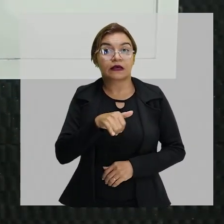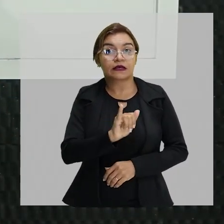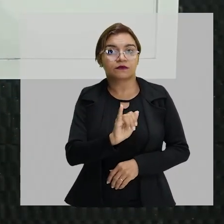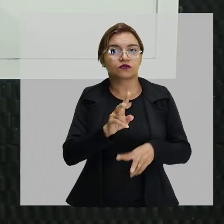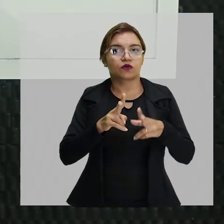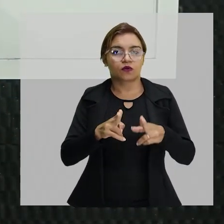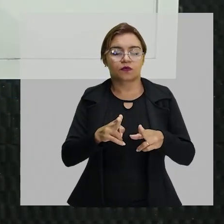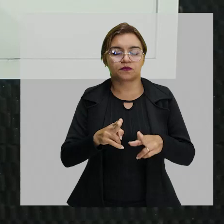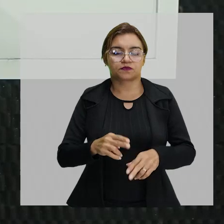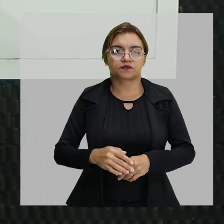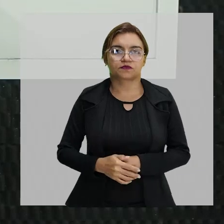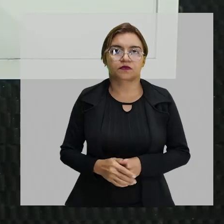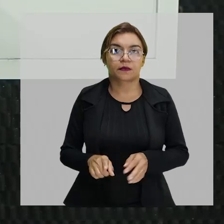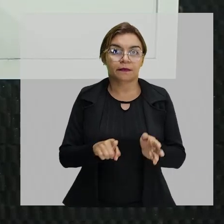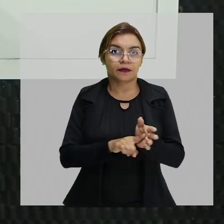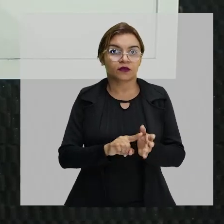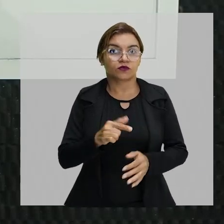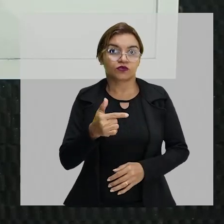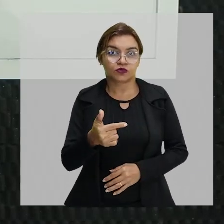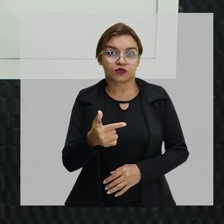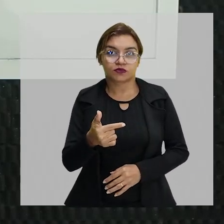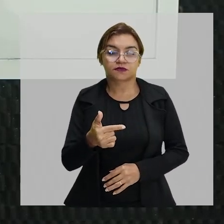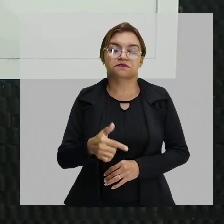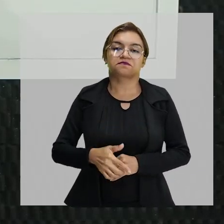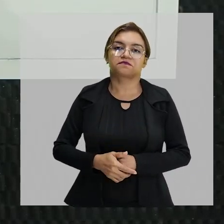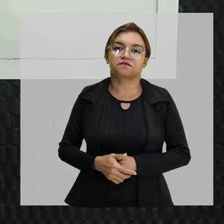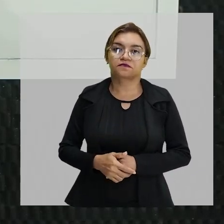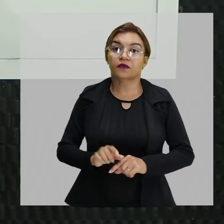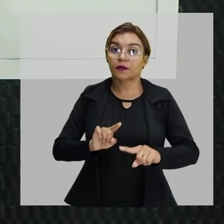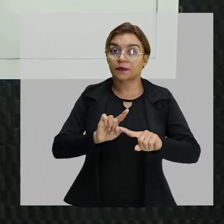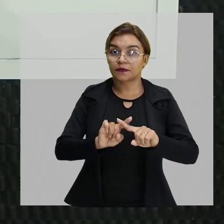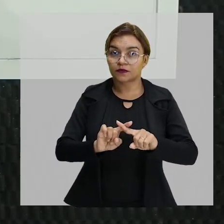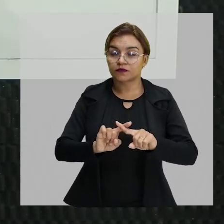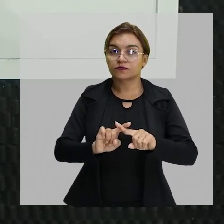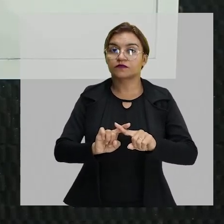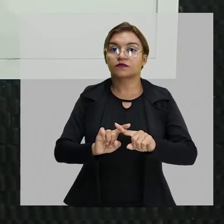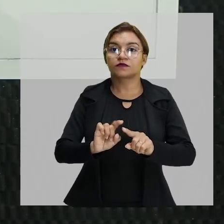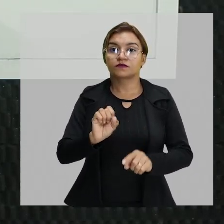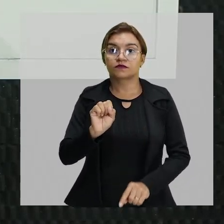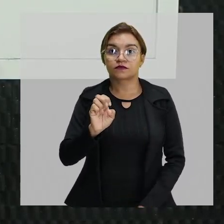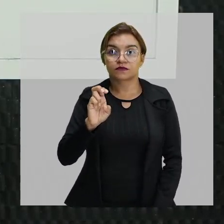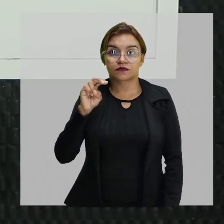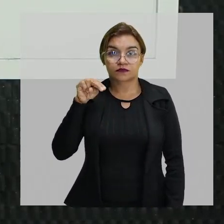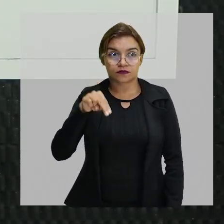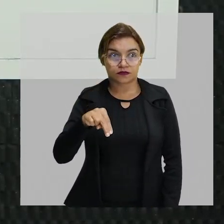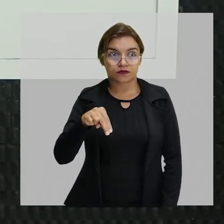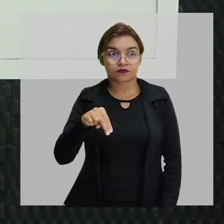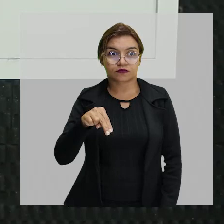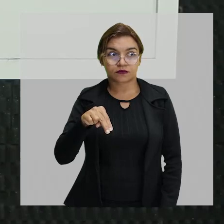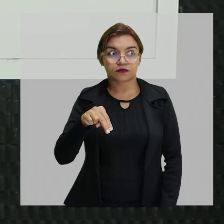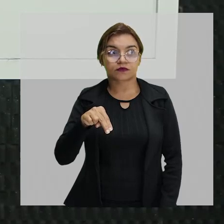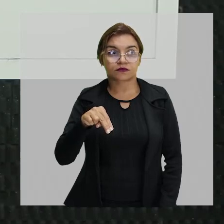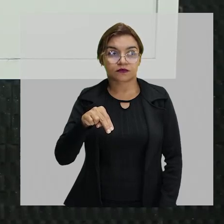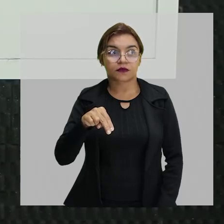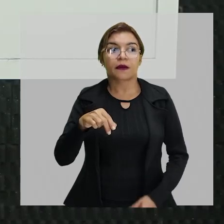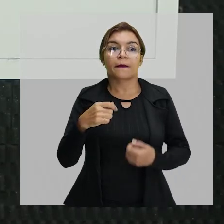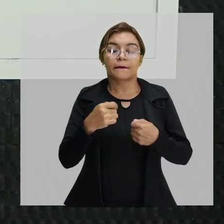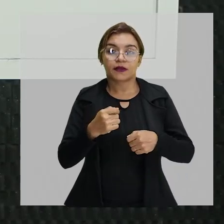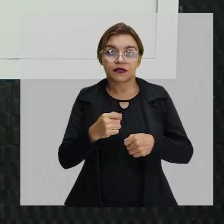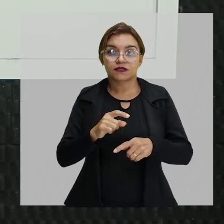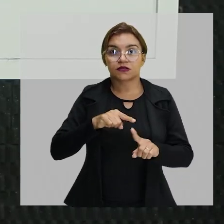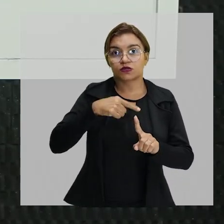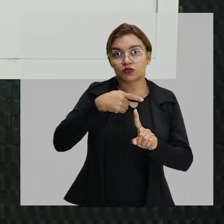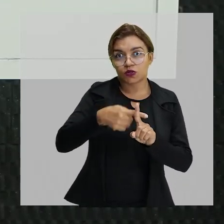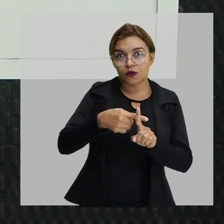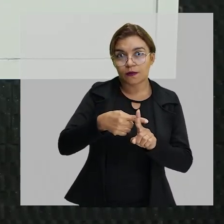ser igual a menos 2 multiplicado pelo seno. Aí você vai somar os dois arcos e